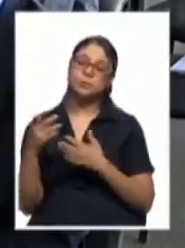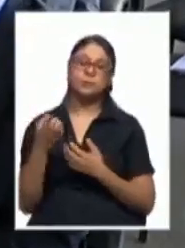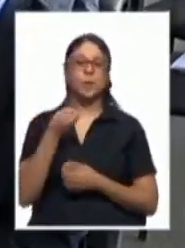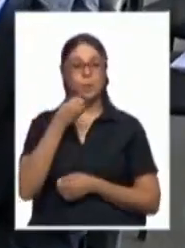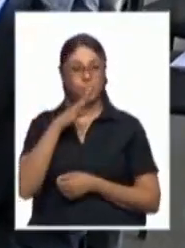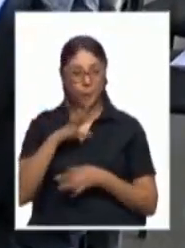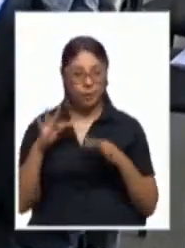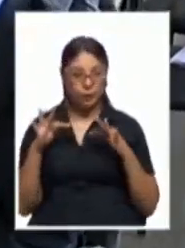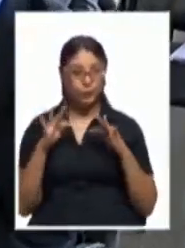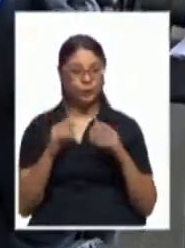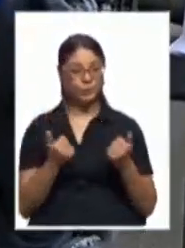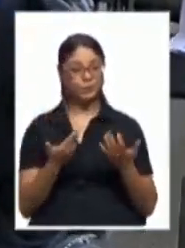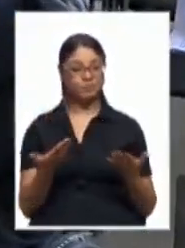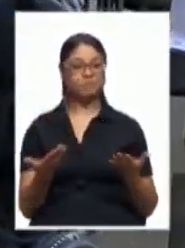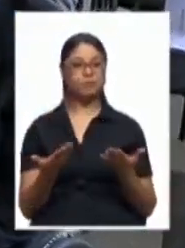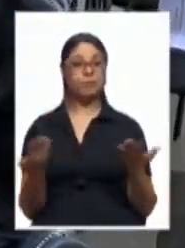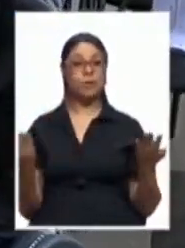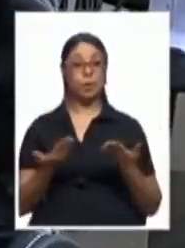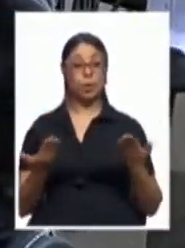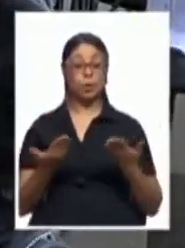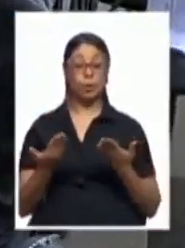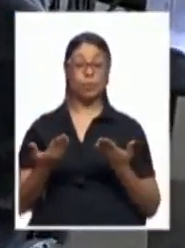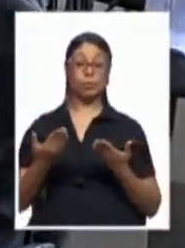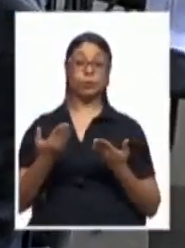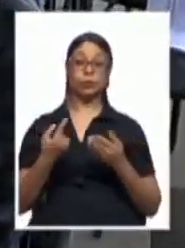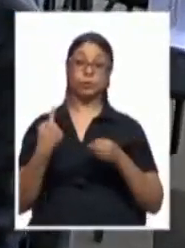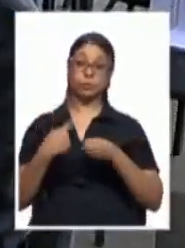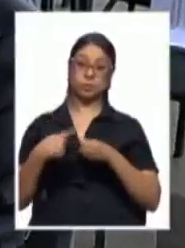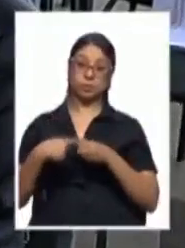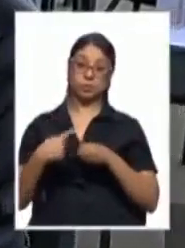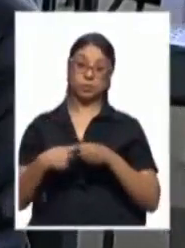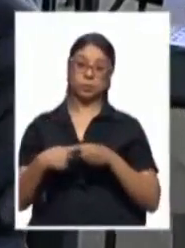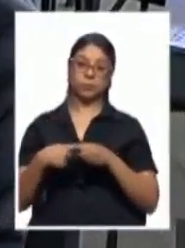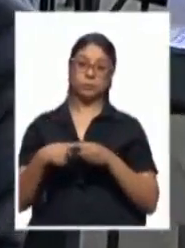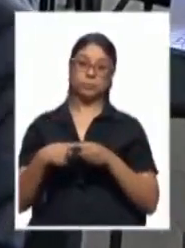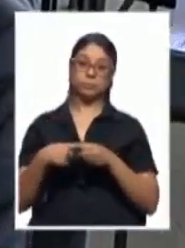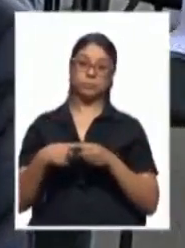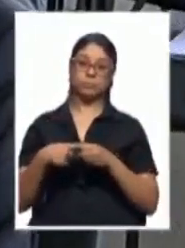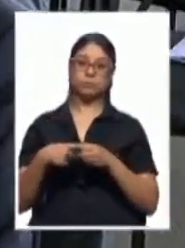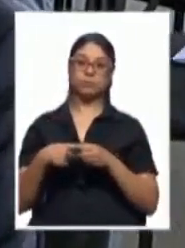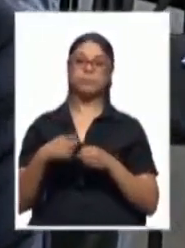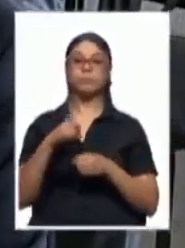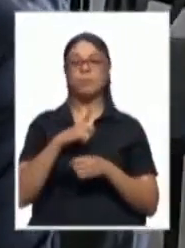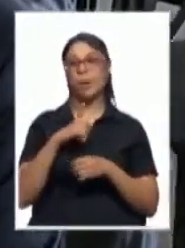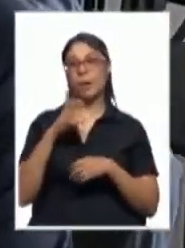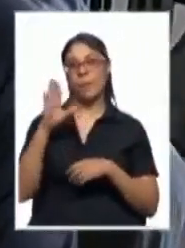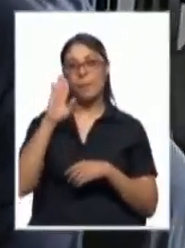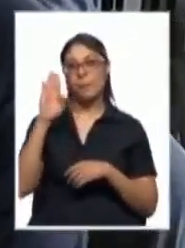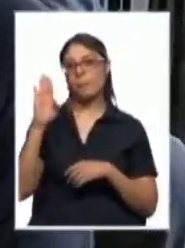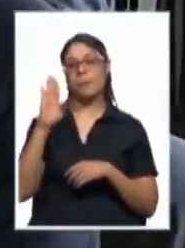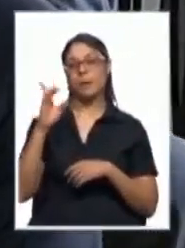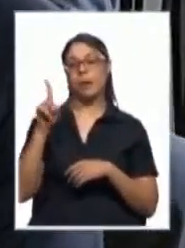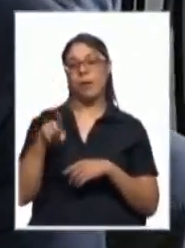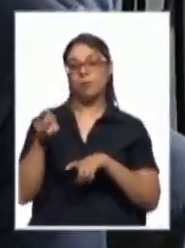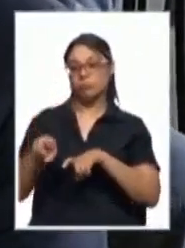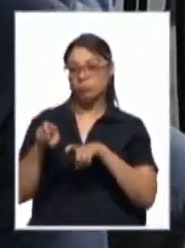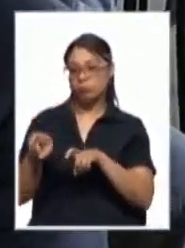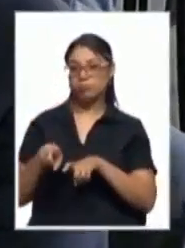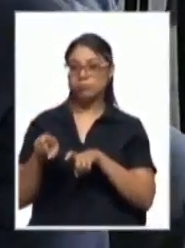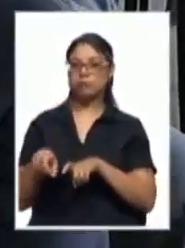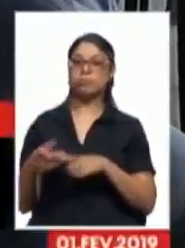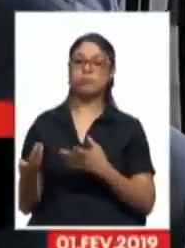todos. Hoje o município nosso tem uma puxança economicamente de atividade agrícola, né? Lá o